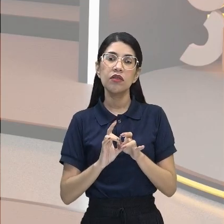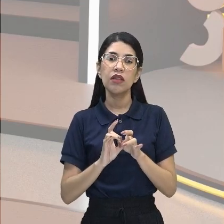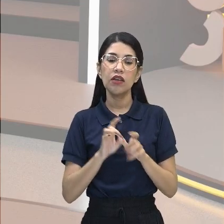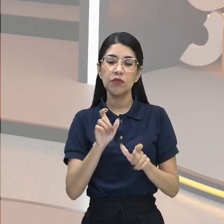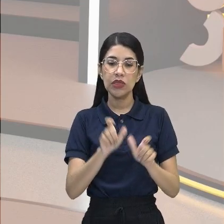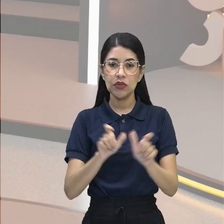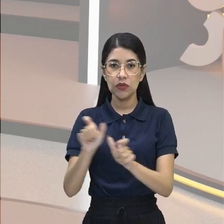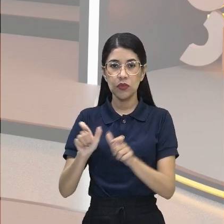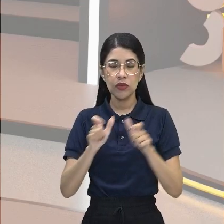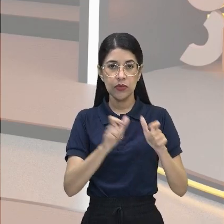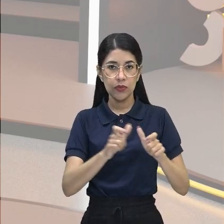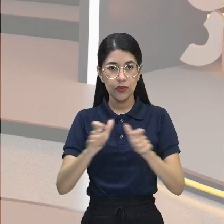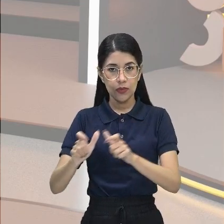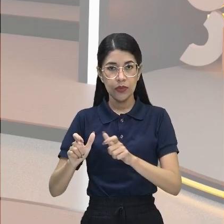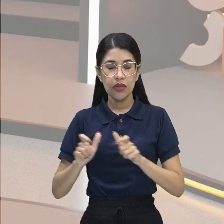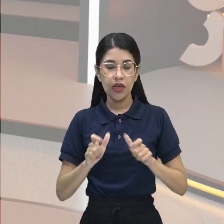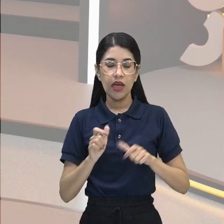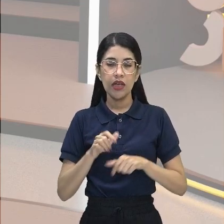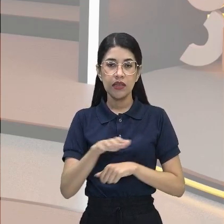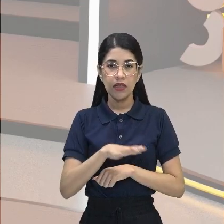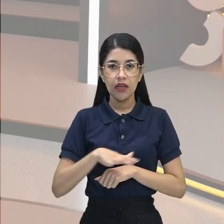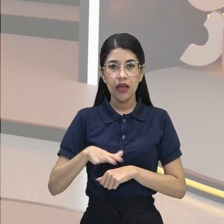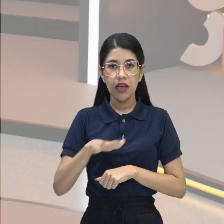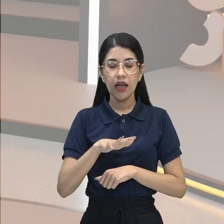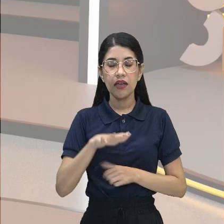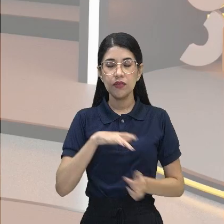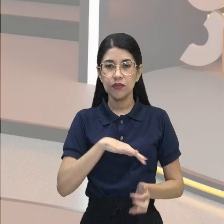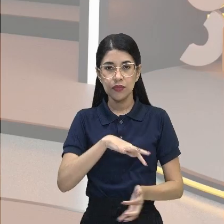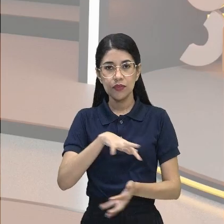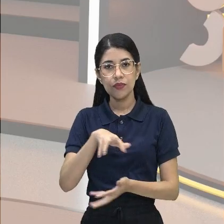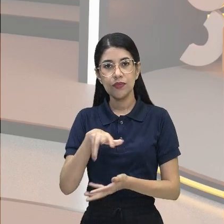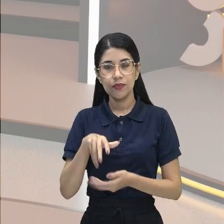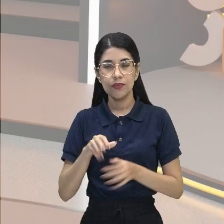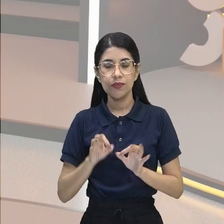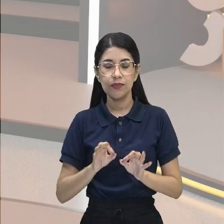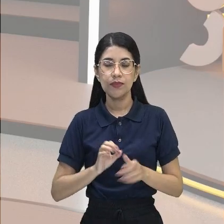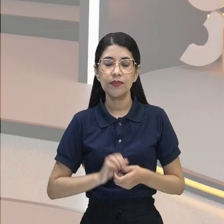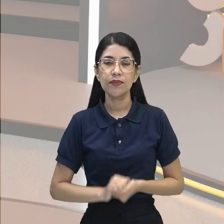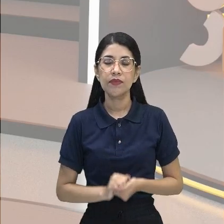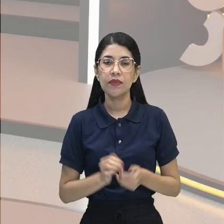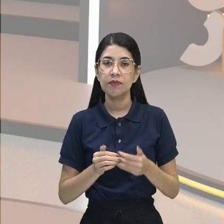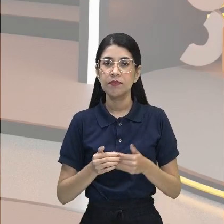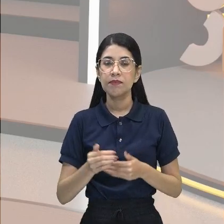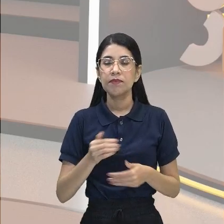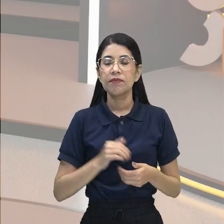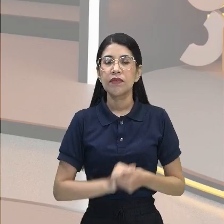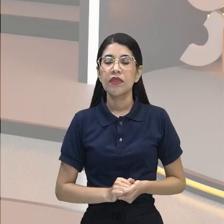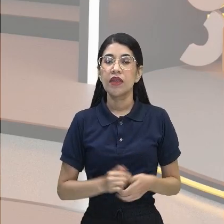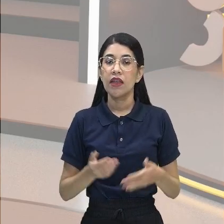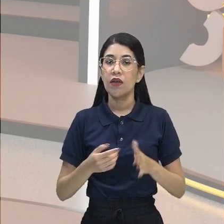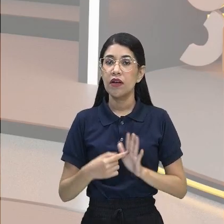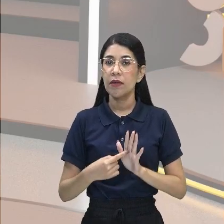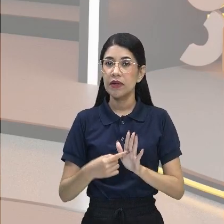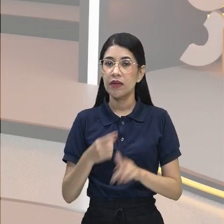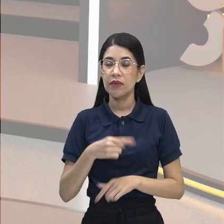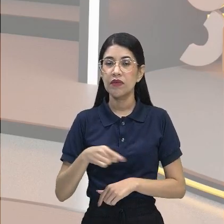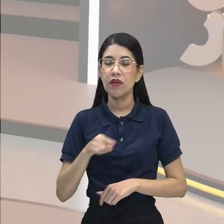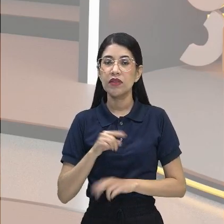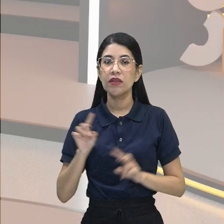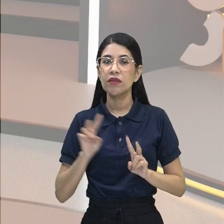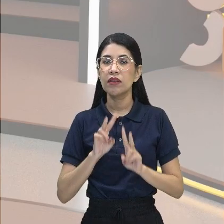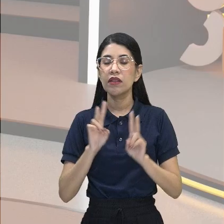e entre lugares dentro do território global, certo? Bem, prosseguindo, eu gostaria de tratar com